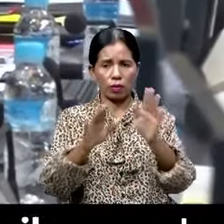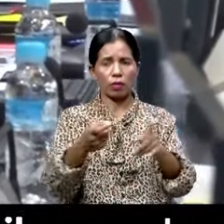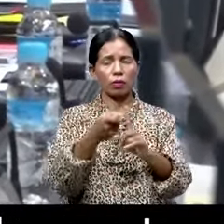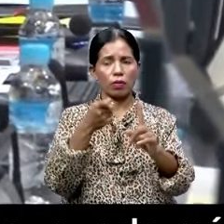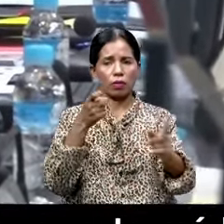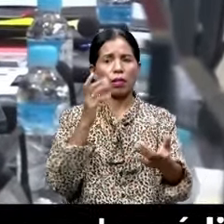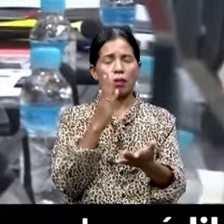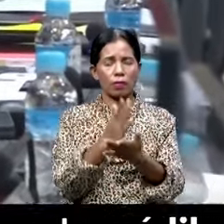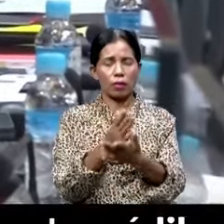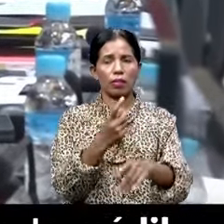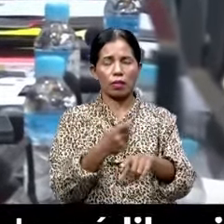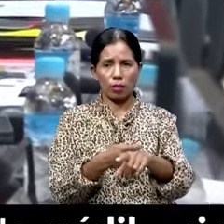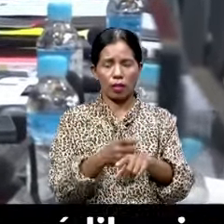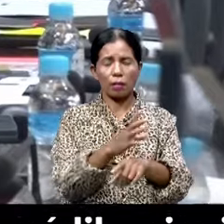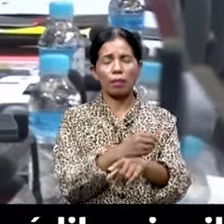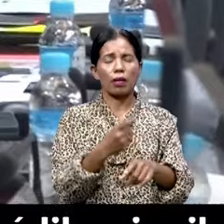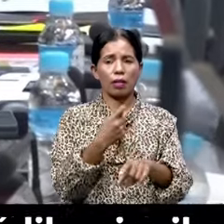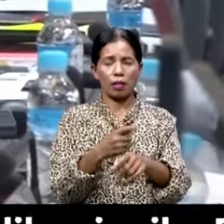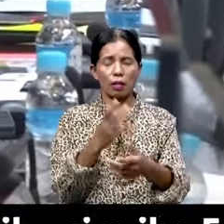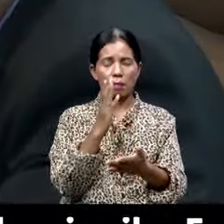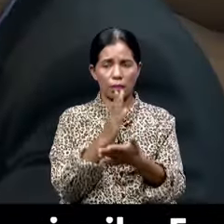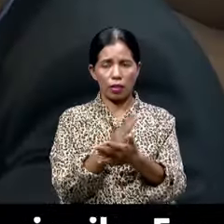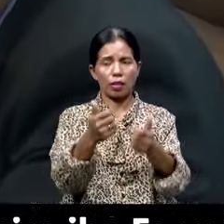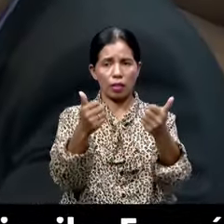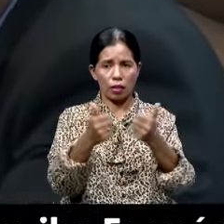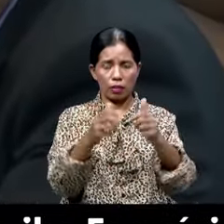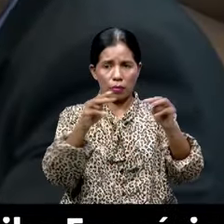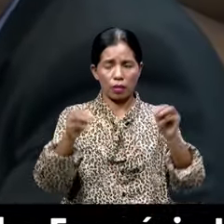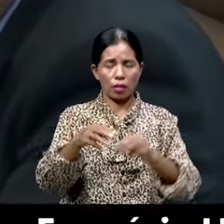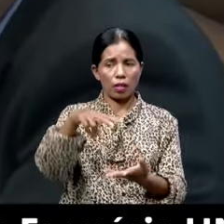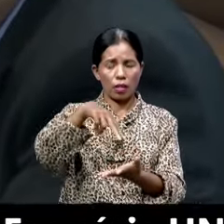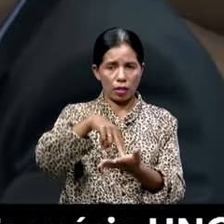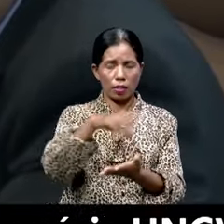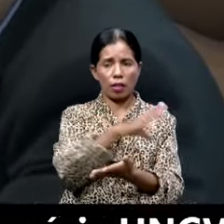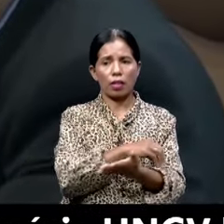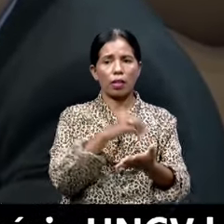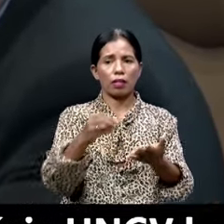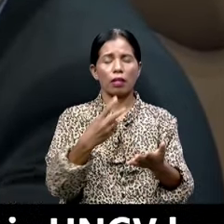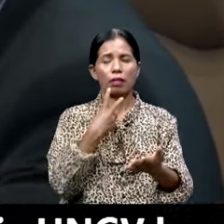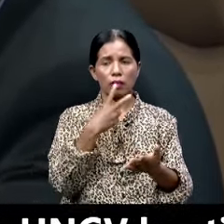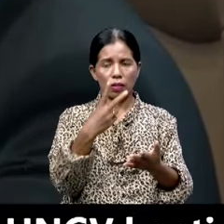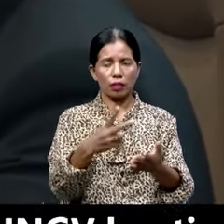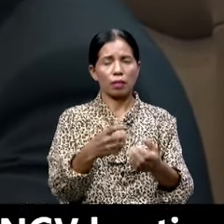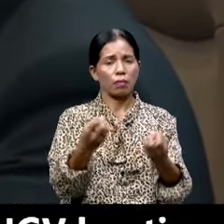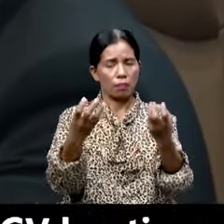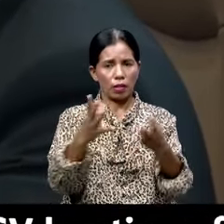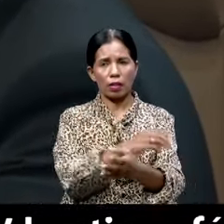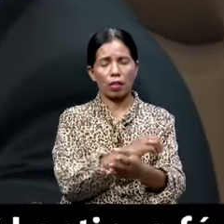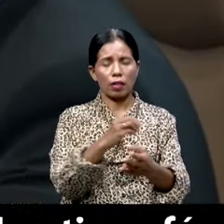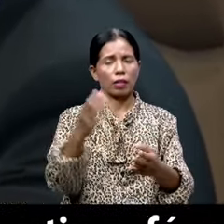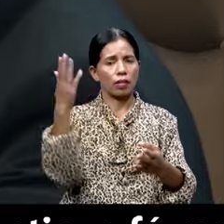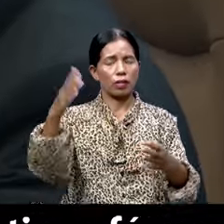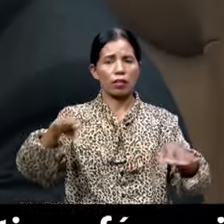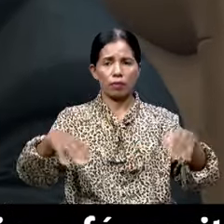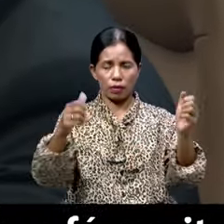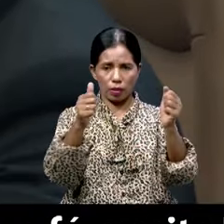suspensão temporária, artes marciais, também né, precisa estabelecer medida prevenção ato ilícito, lubung ida, NBE e a relação